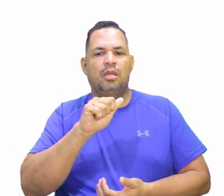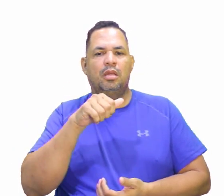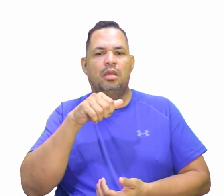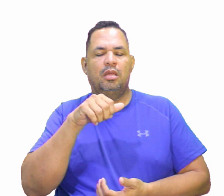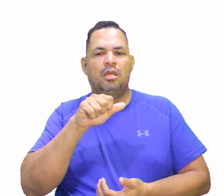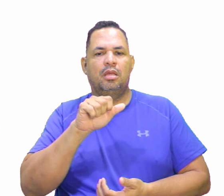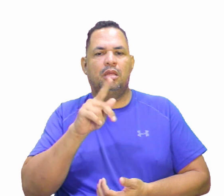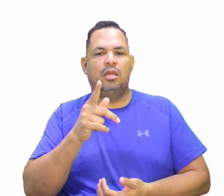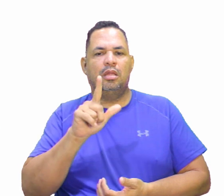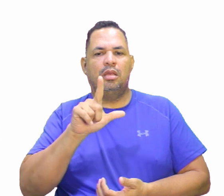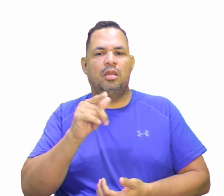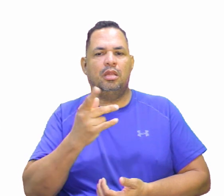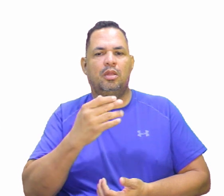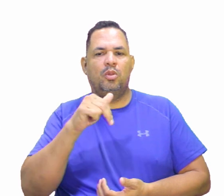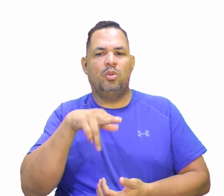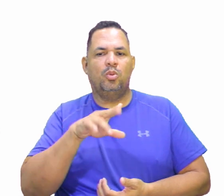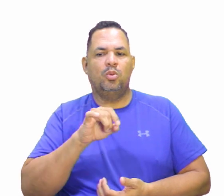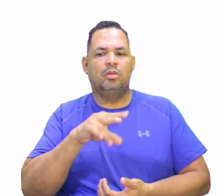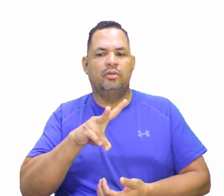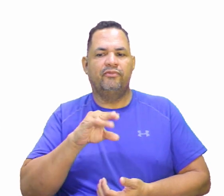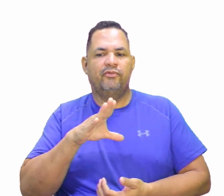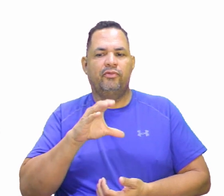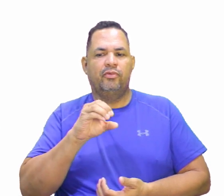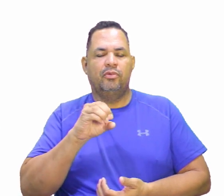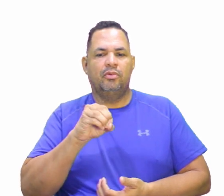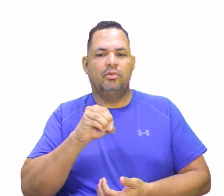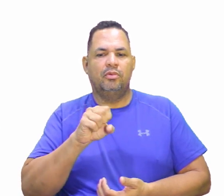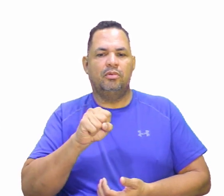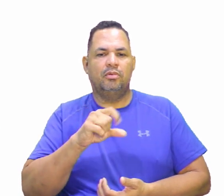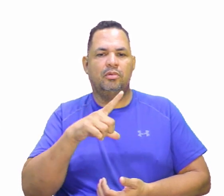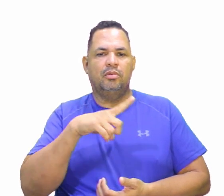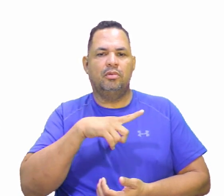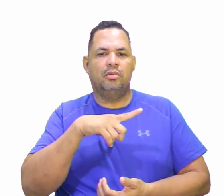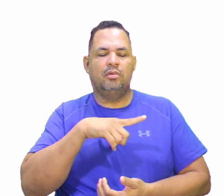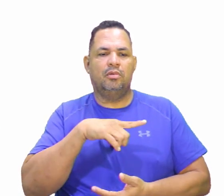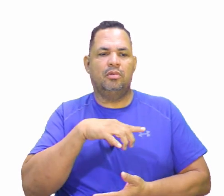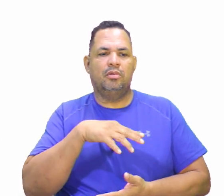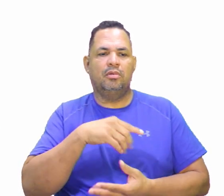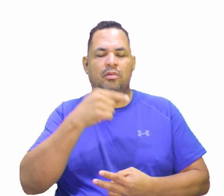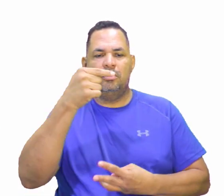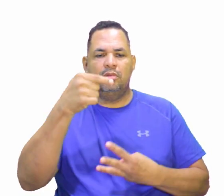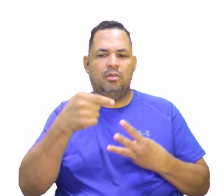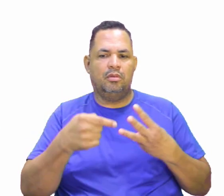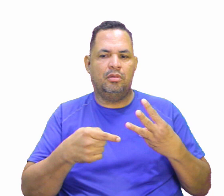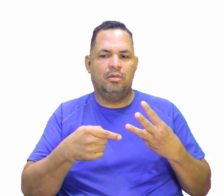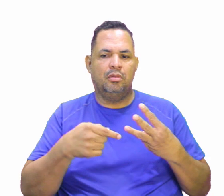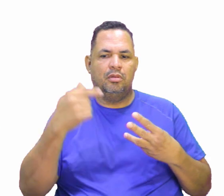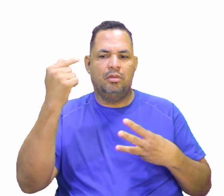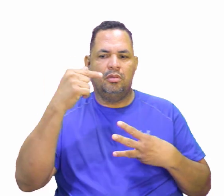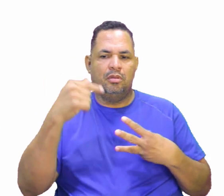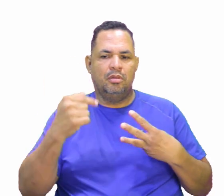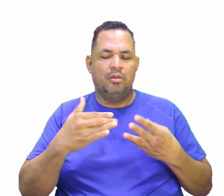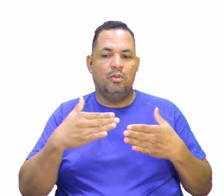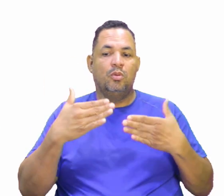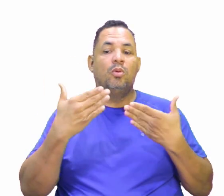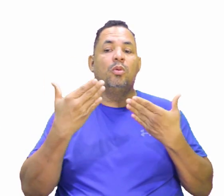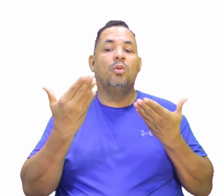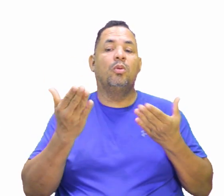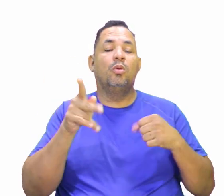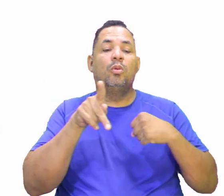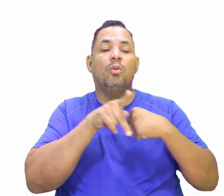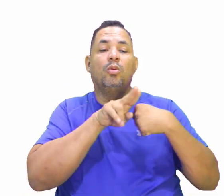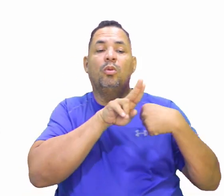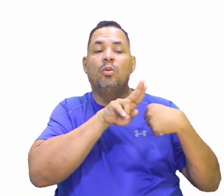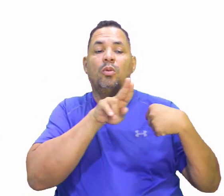as, lhes, nos e vos. Então, nós temos aqui, né, três classificações. Quando o